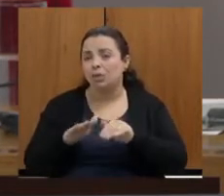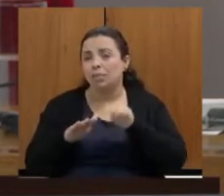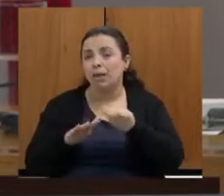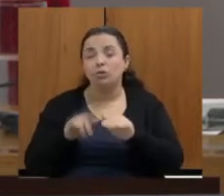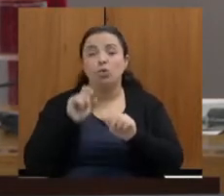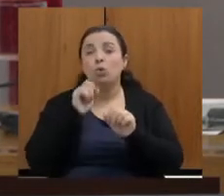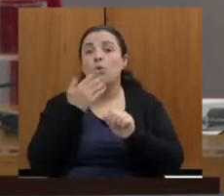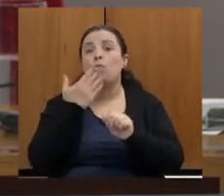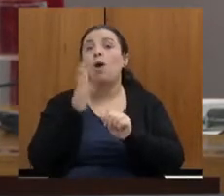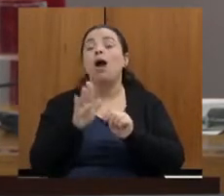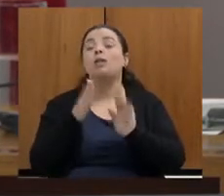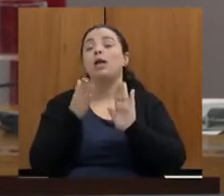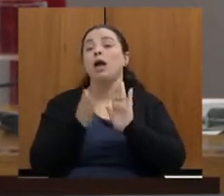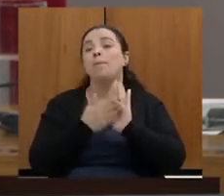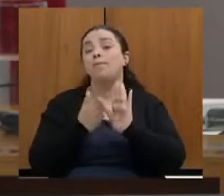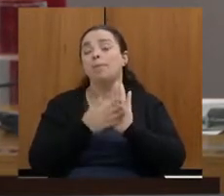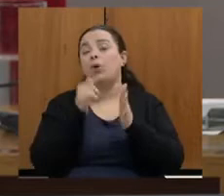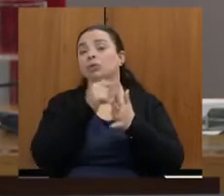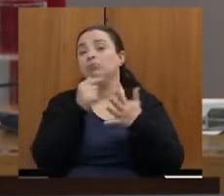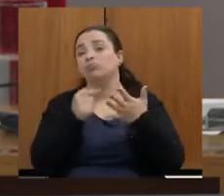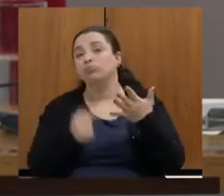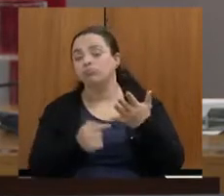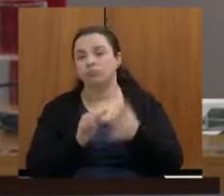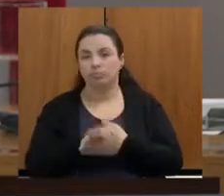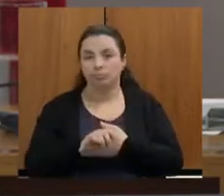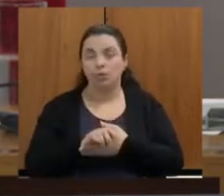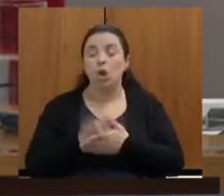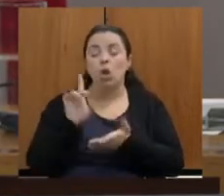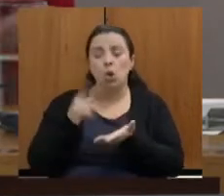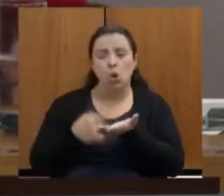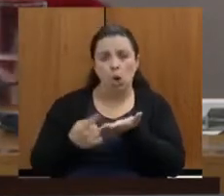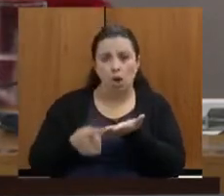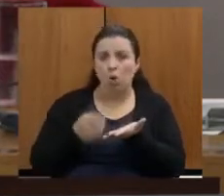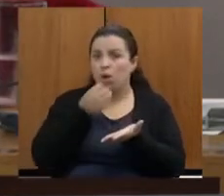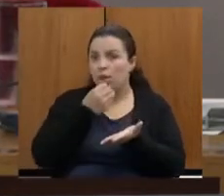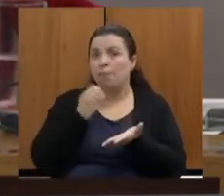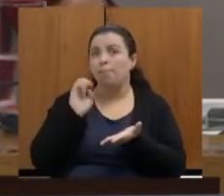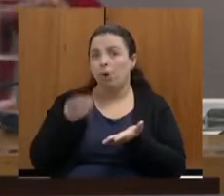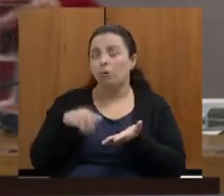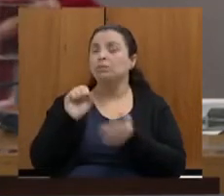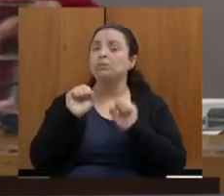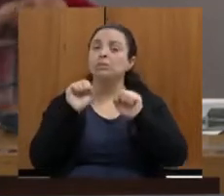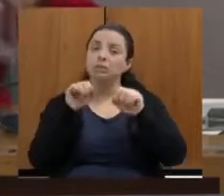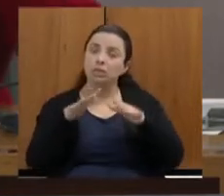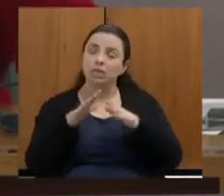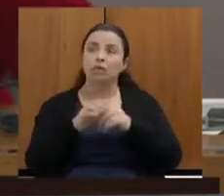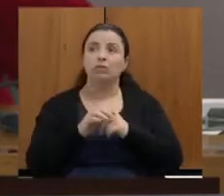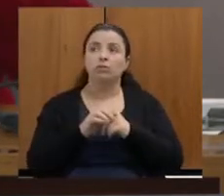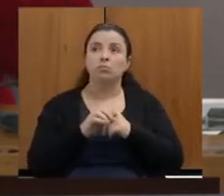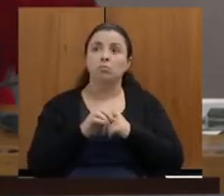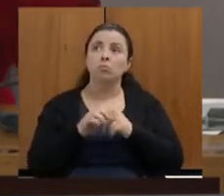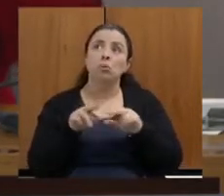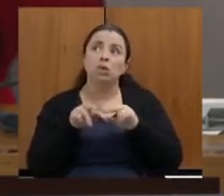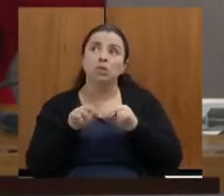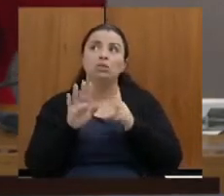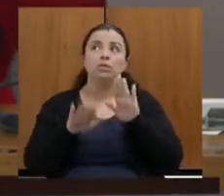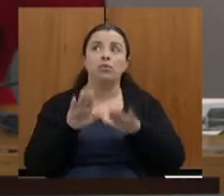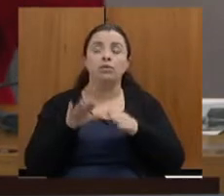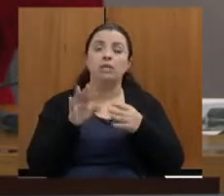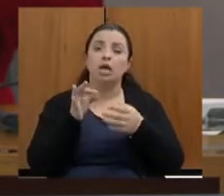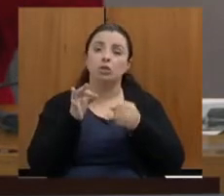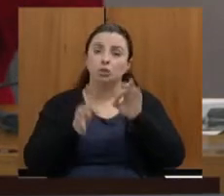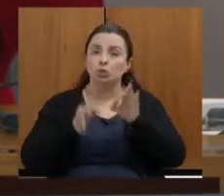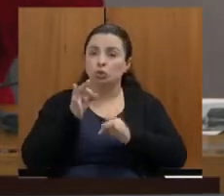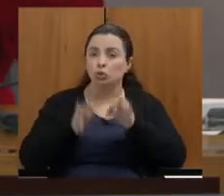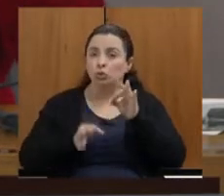acordo em tese sim porque a justiça infelizmente para os grandes ela é morosa e falam que a